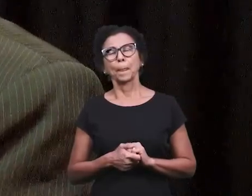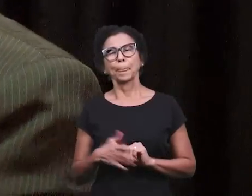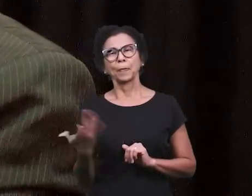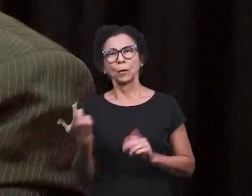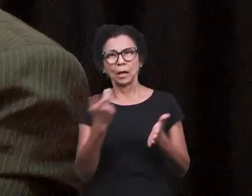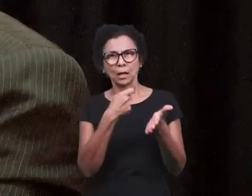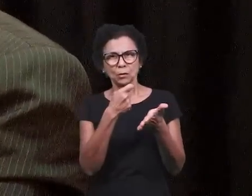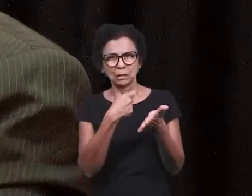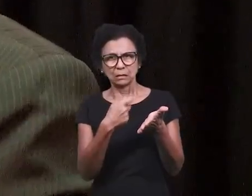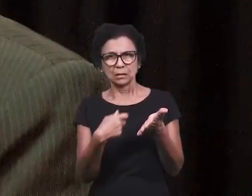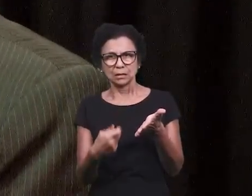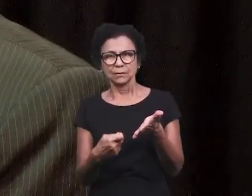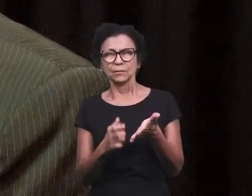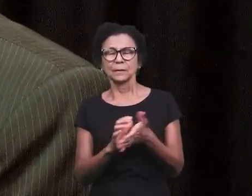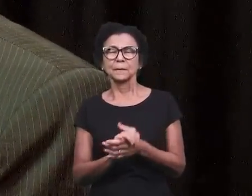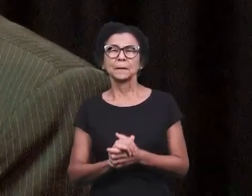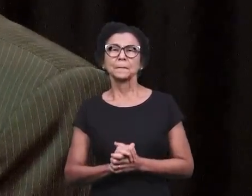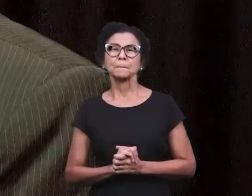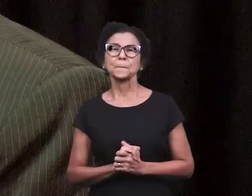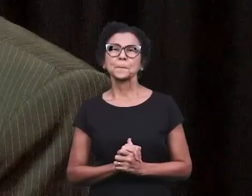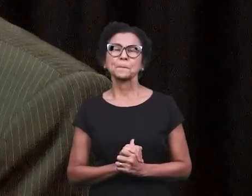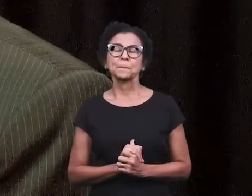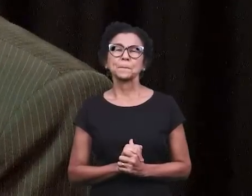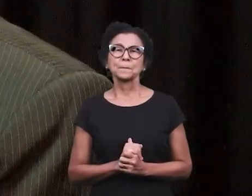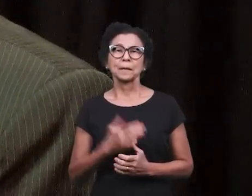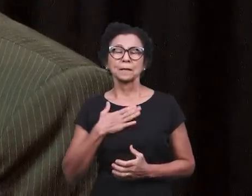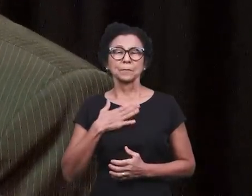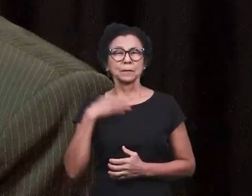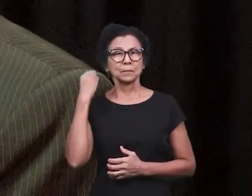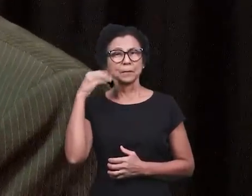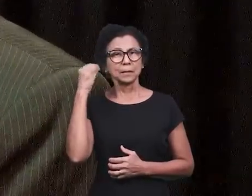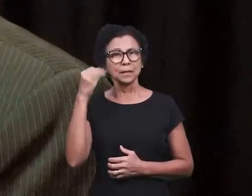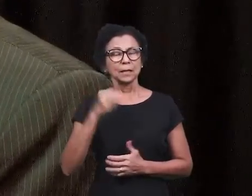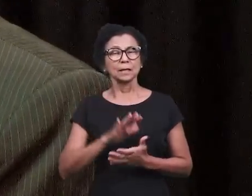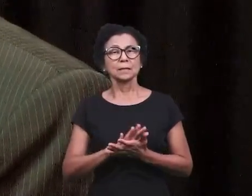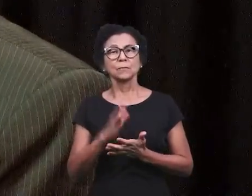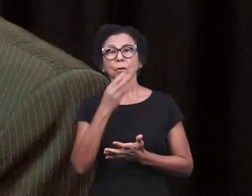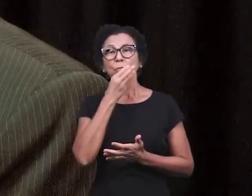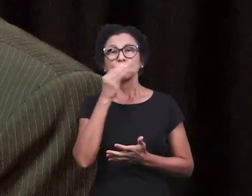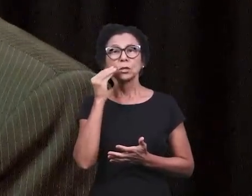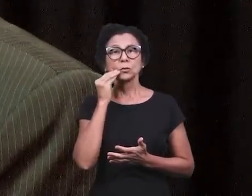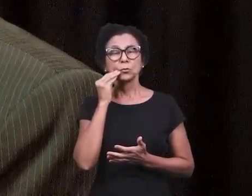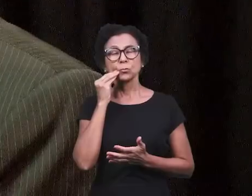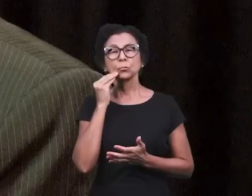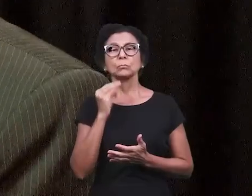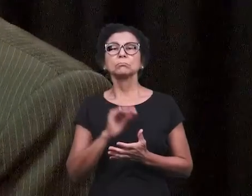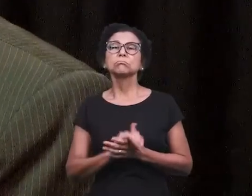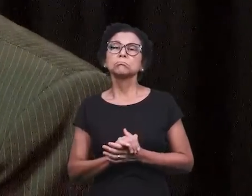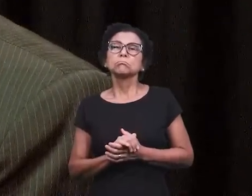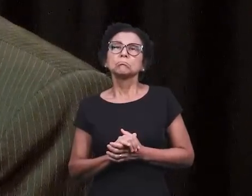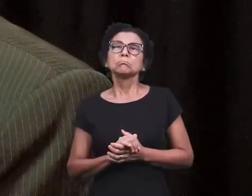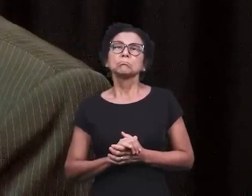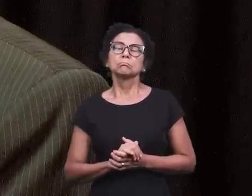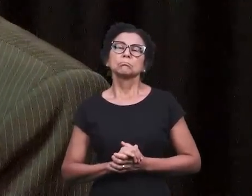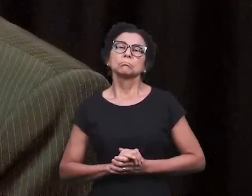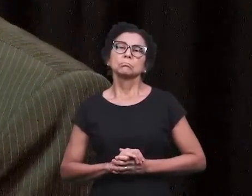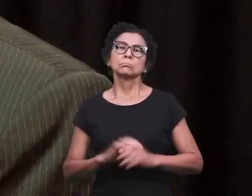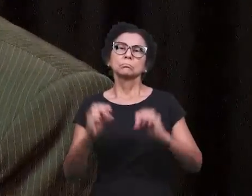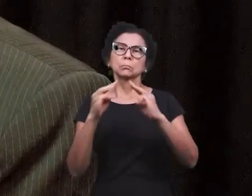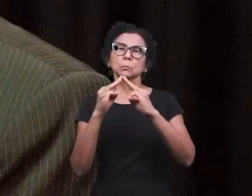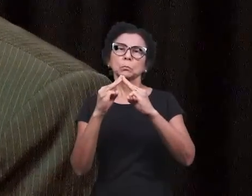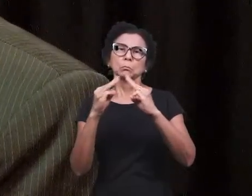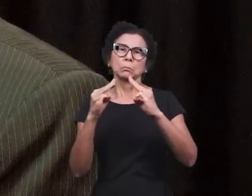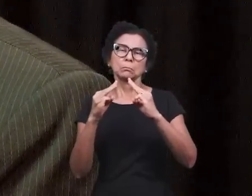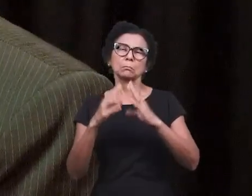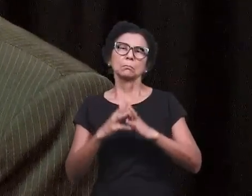foram com os jejuns, né? Eram jejuns, né? E foi no Manaim, assim, o jejum que eu estava acostumado eram os que